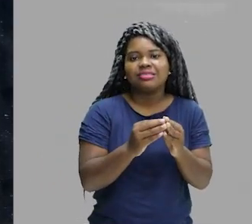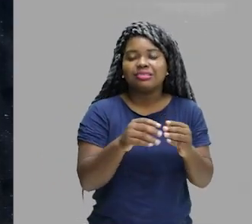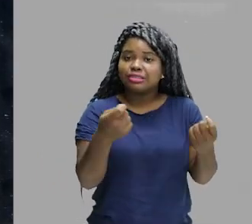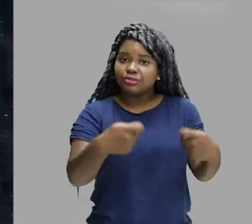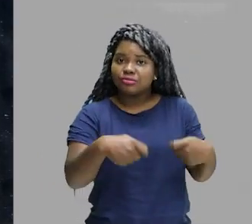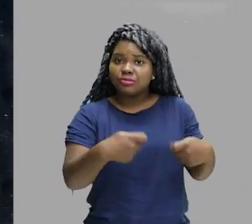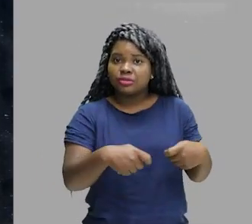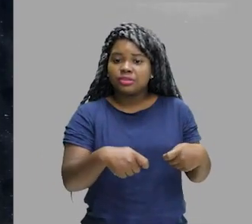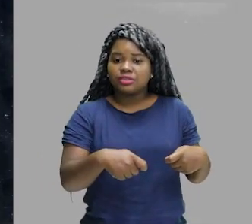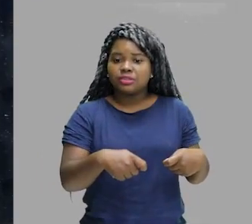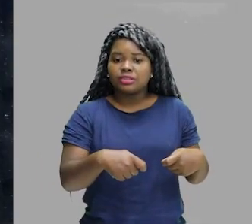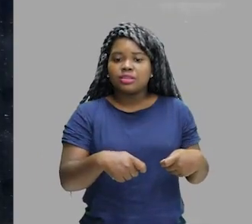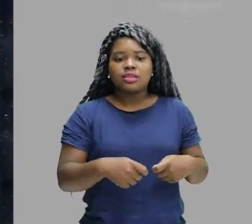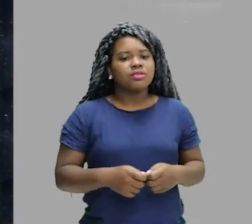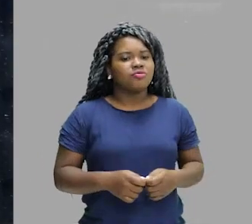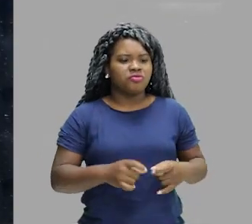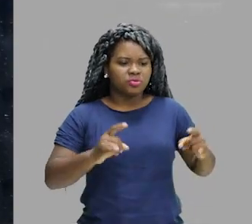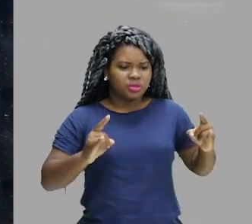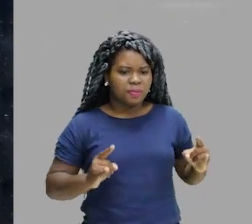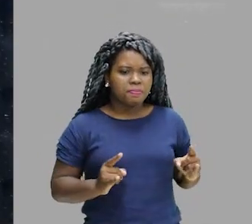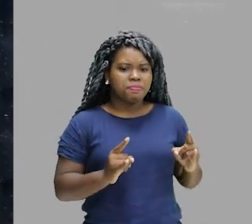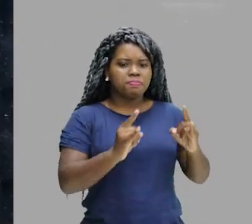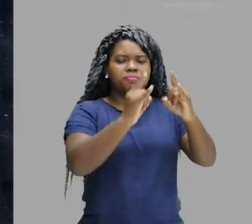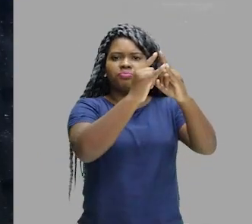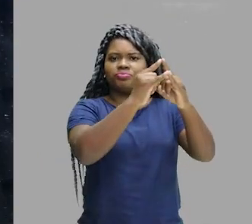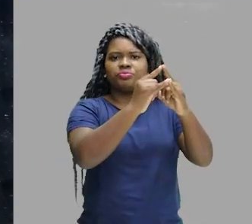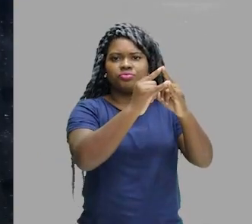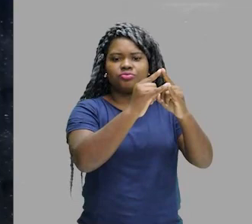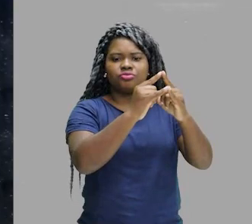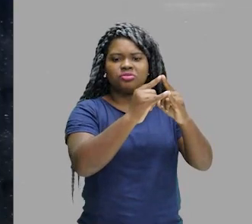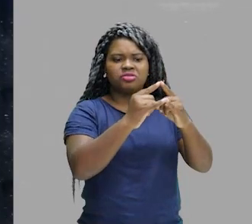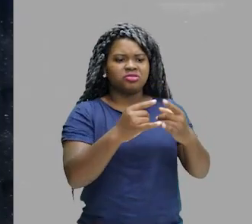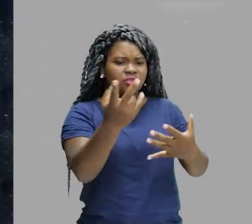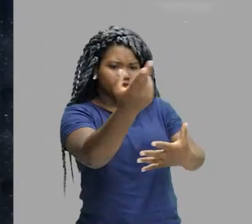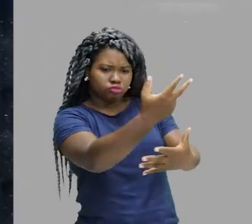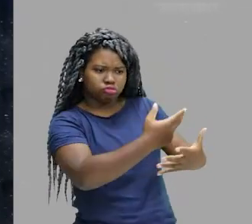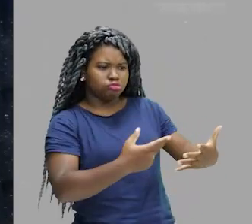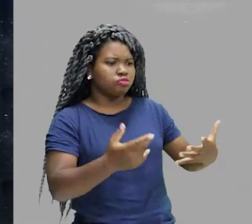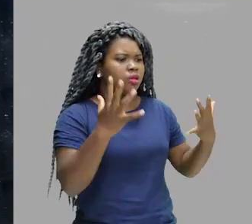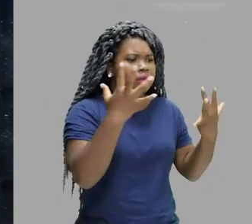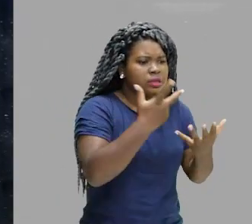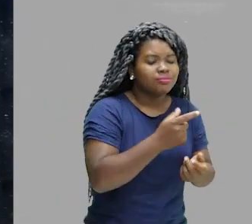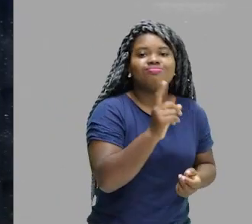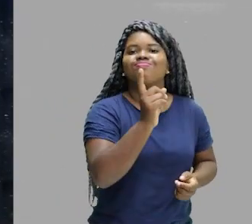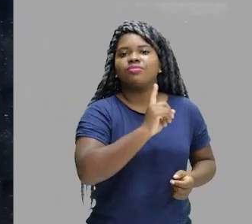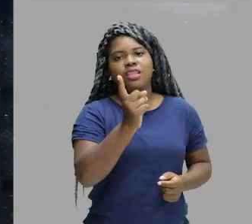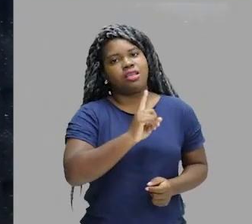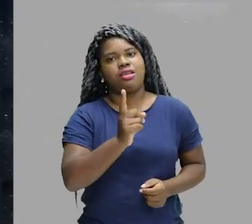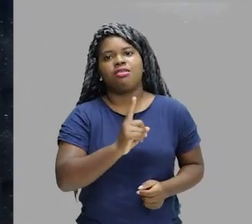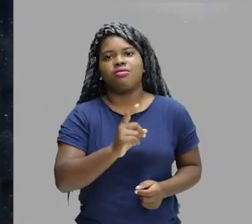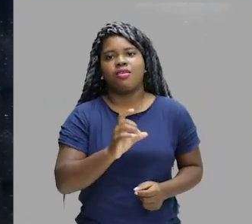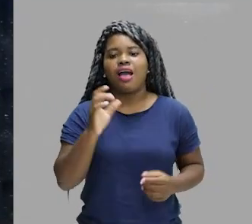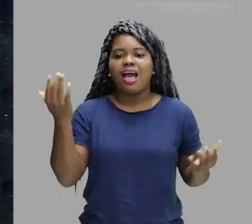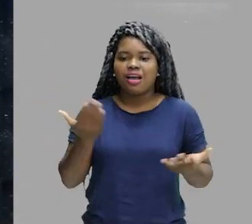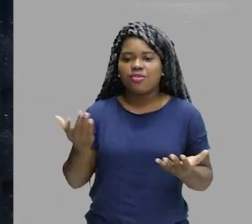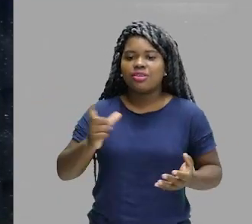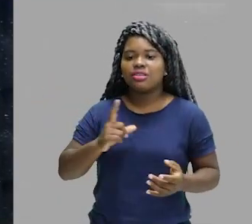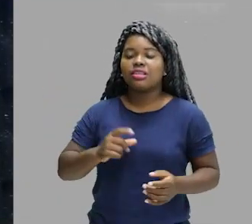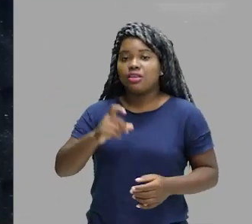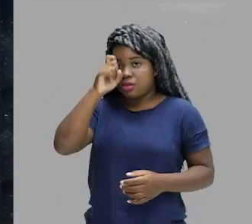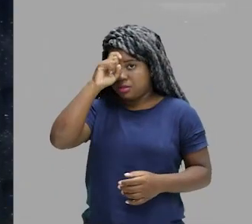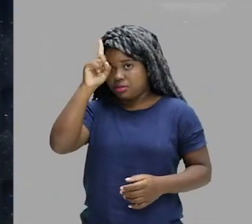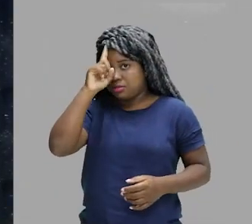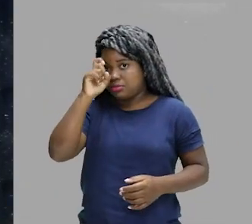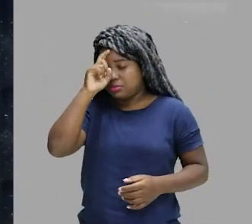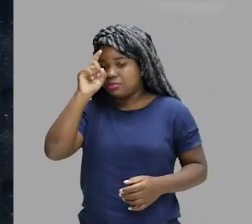prédios que sejam super decorados, eu vou construir hospitais, pontes com metal, estações ferroviárias, entre outras coisas.